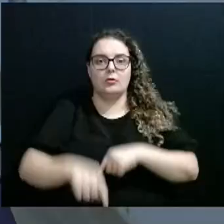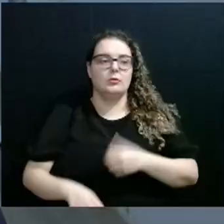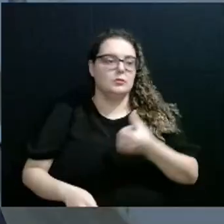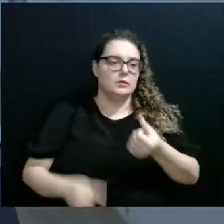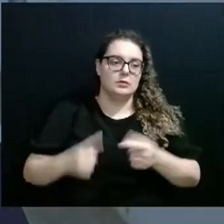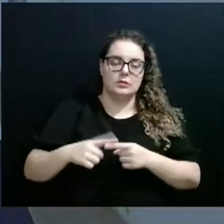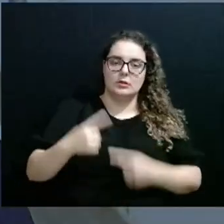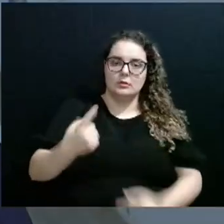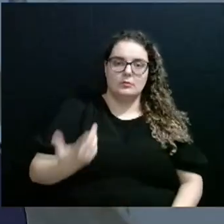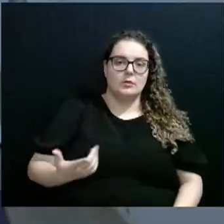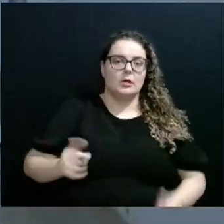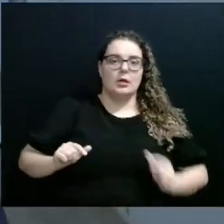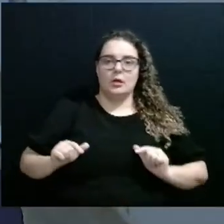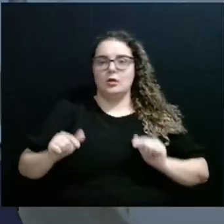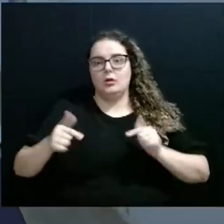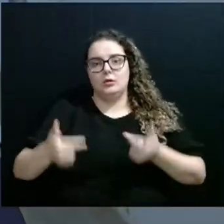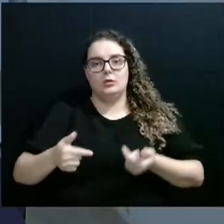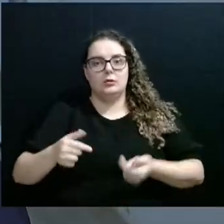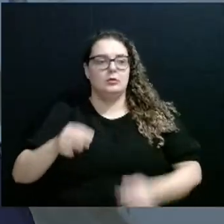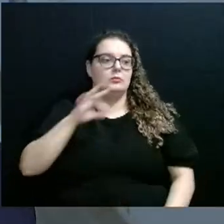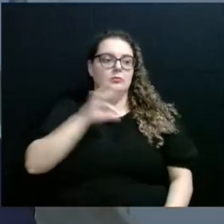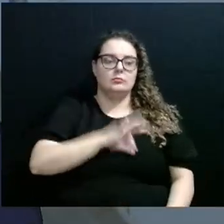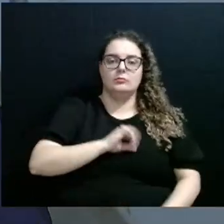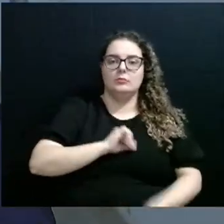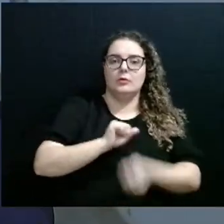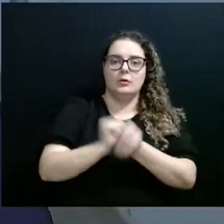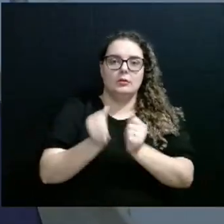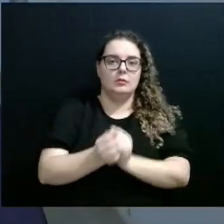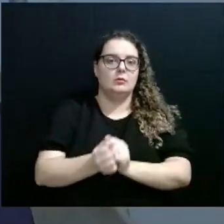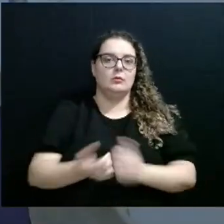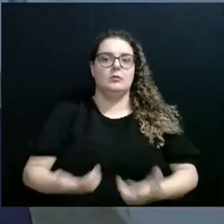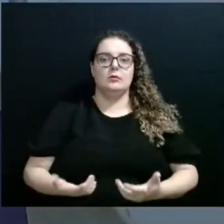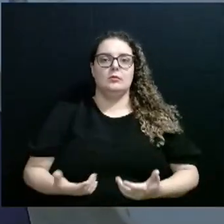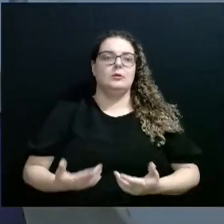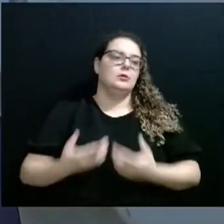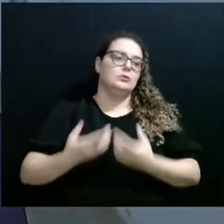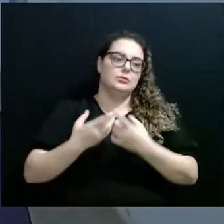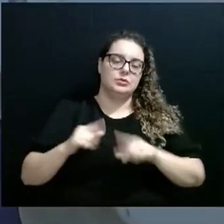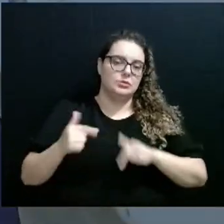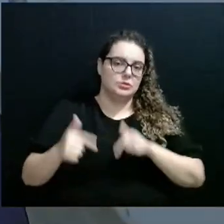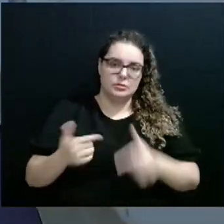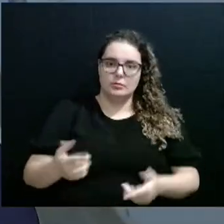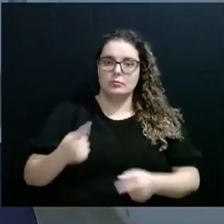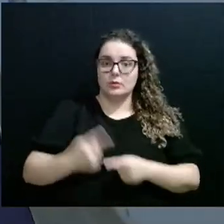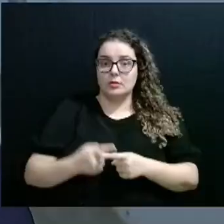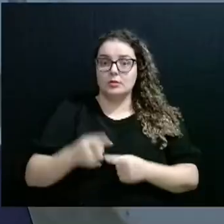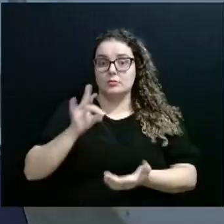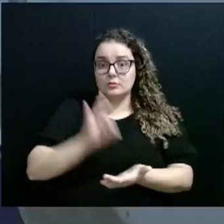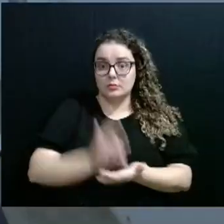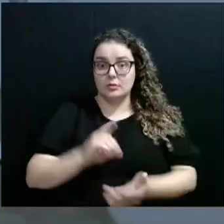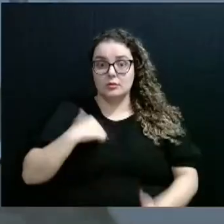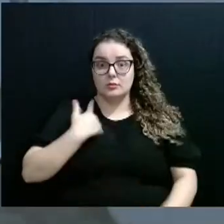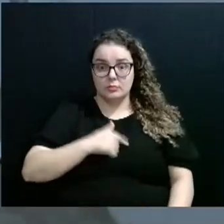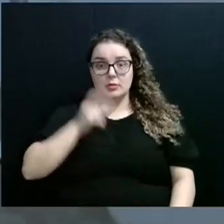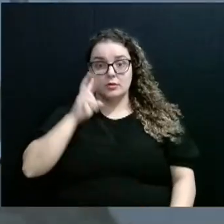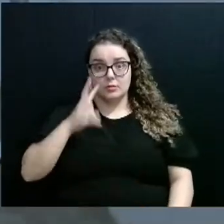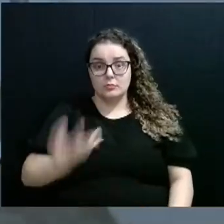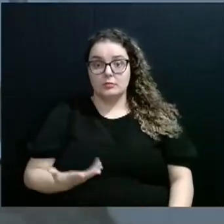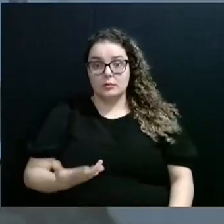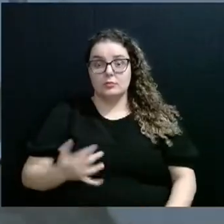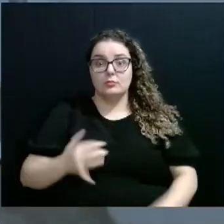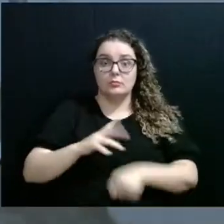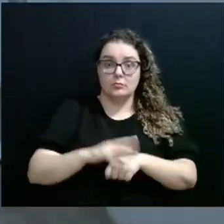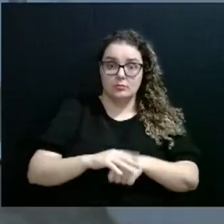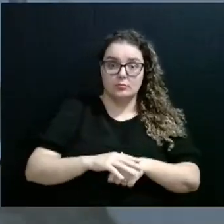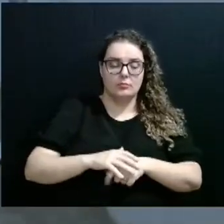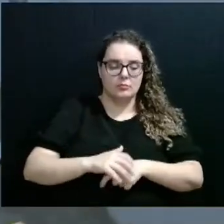lutas por reajuste salarial, por condições dignas de trabalho, porque, de fato, nós estamos vendo, inclusive, um adoecimento massivo,